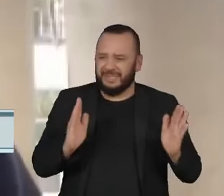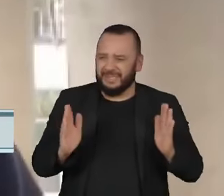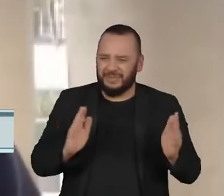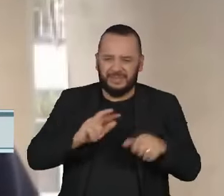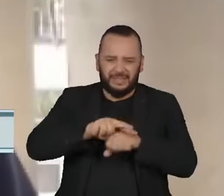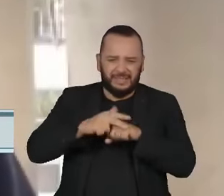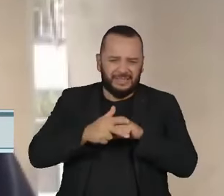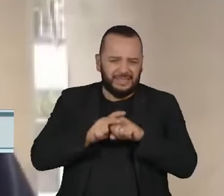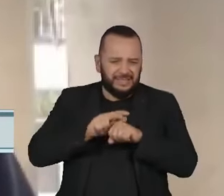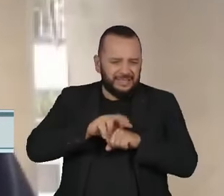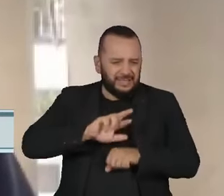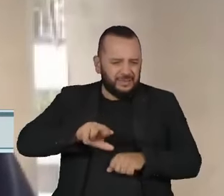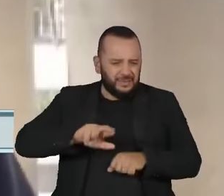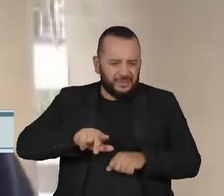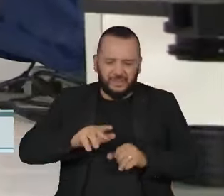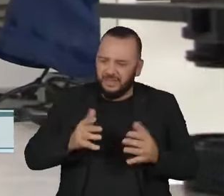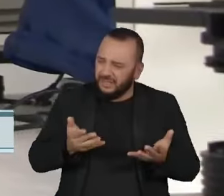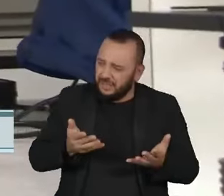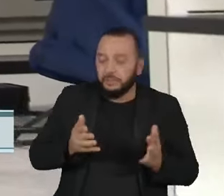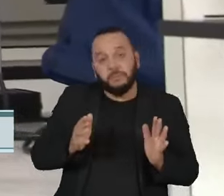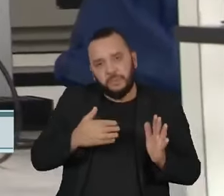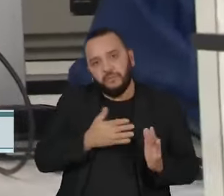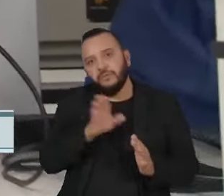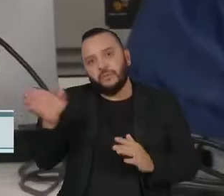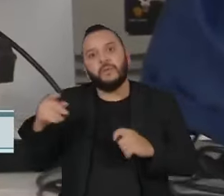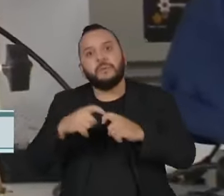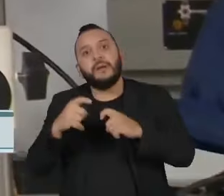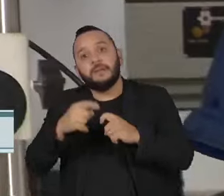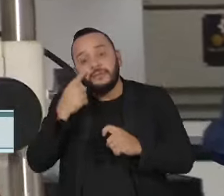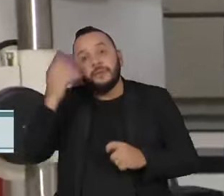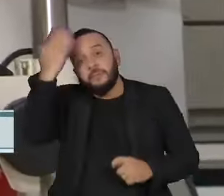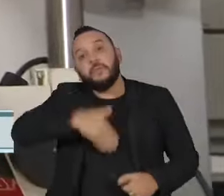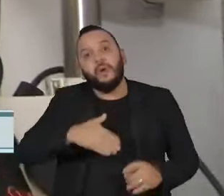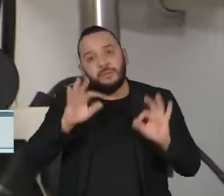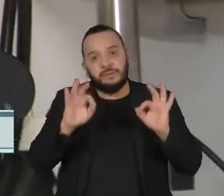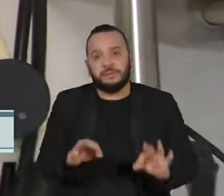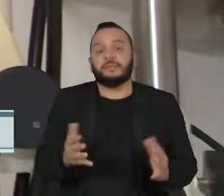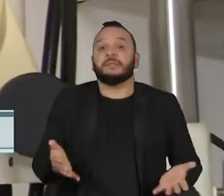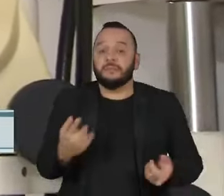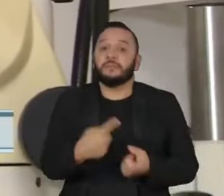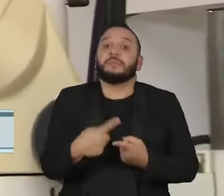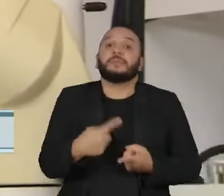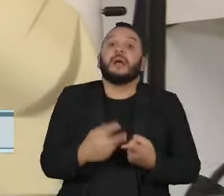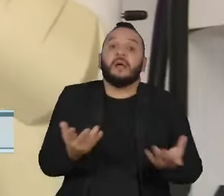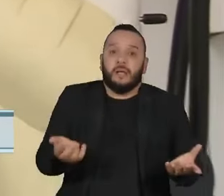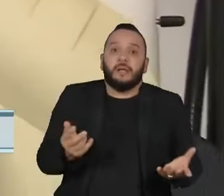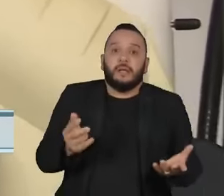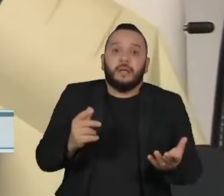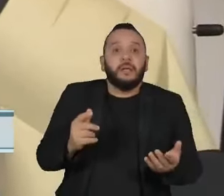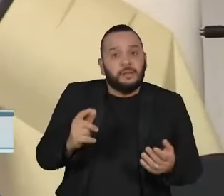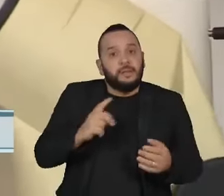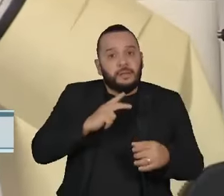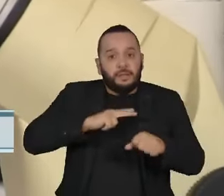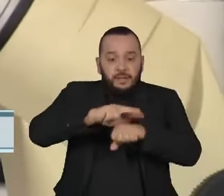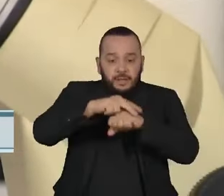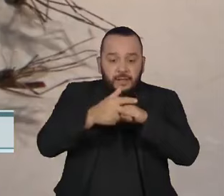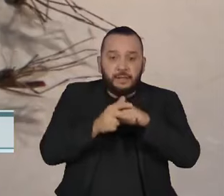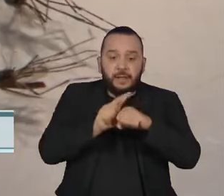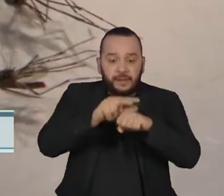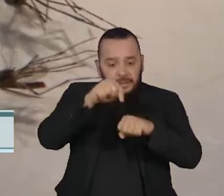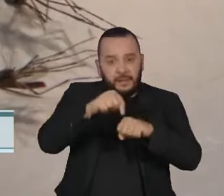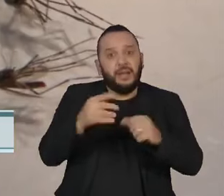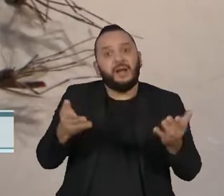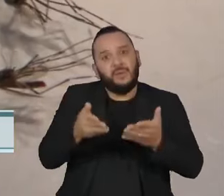dengue, lembre dessa possibilidade. As mudanças de combate à dengue, elas ganharam um grande aliado, que é a